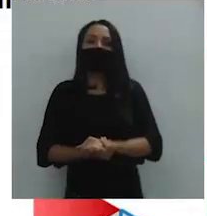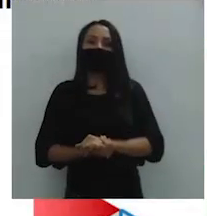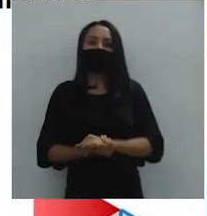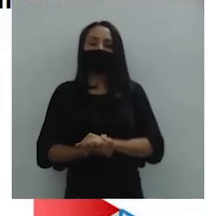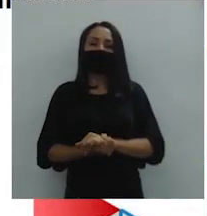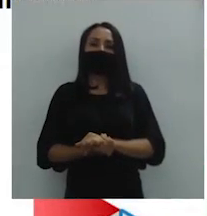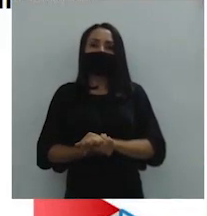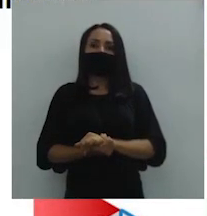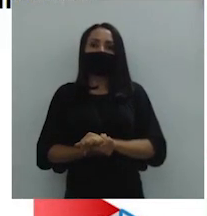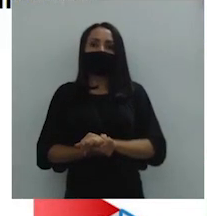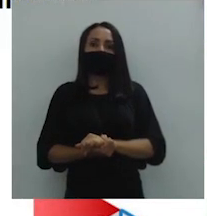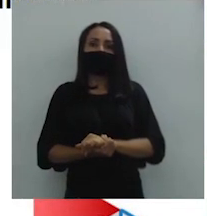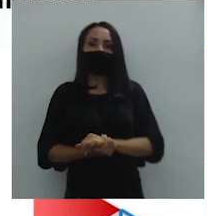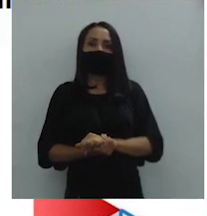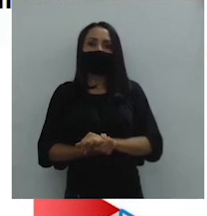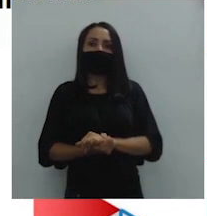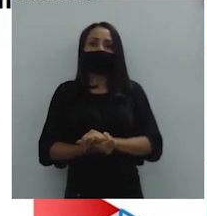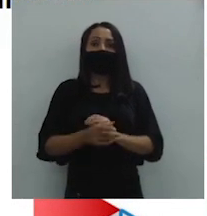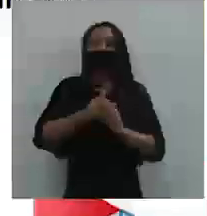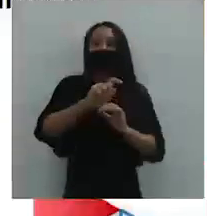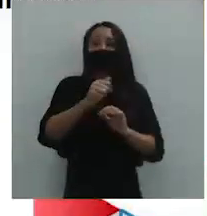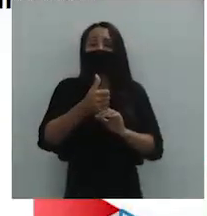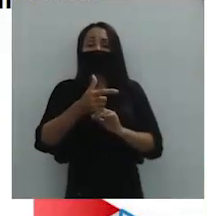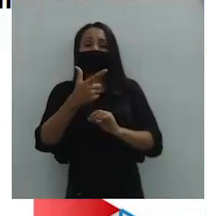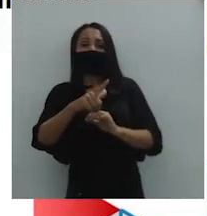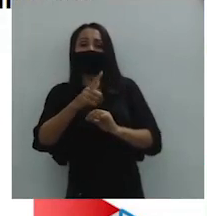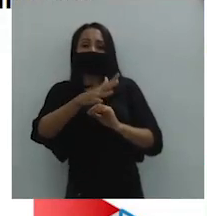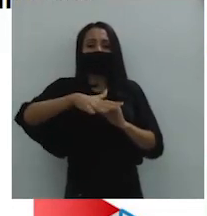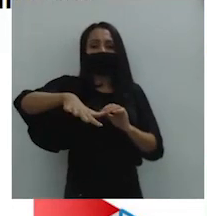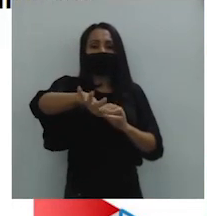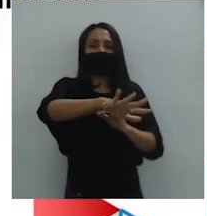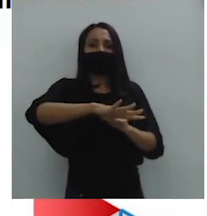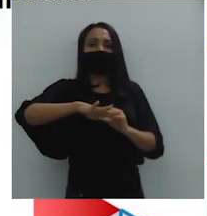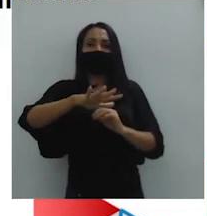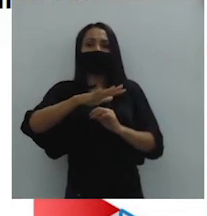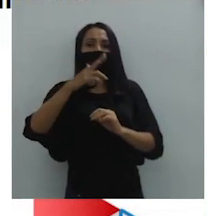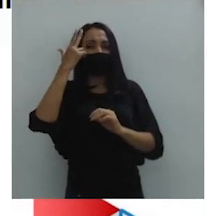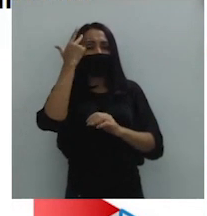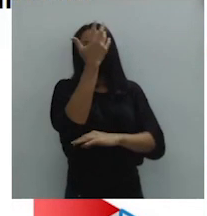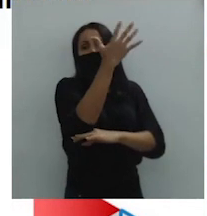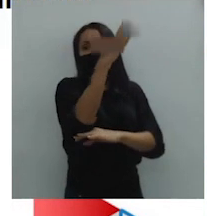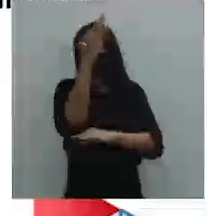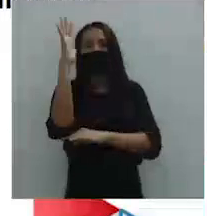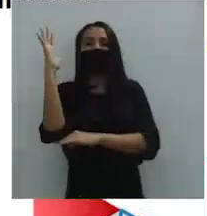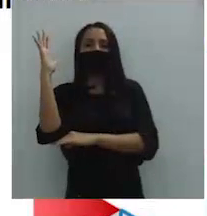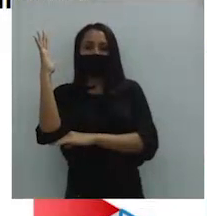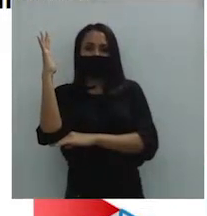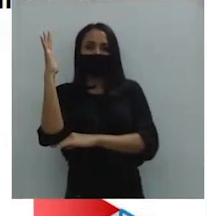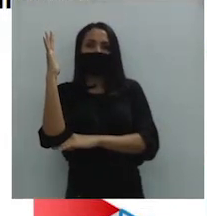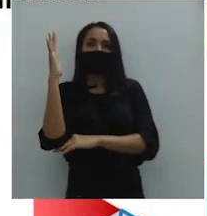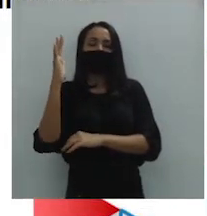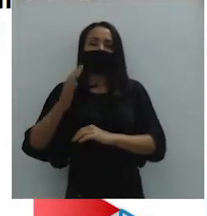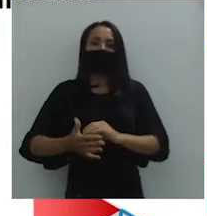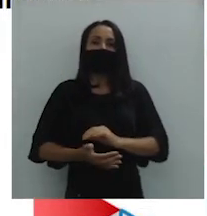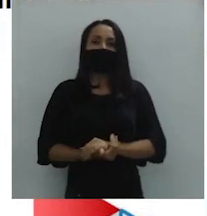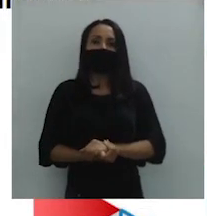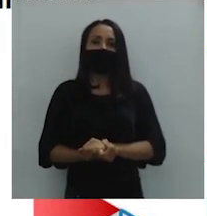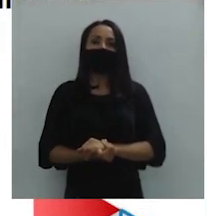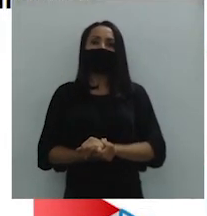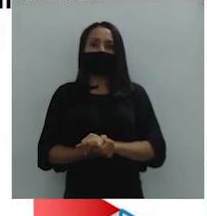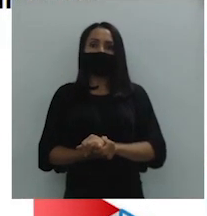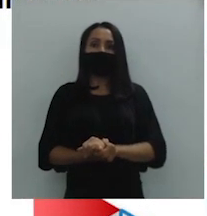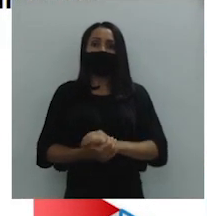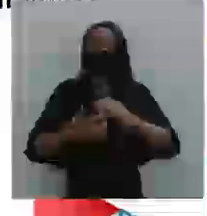se há espaços naturais, né? Paisagens naturais em meio a grandes